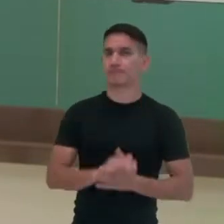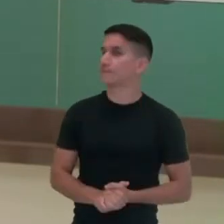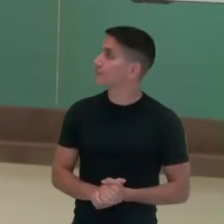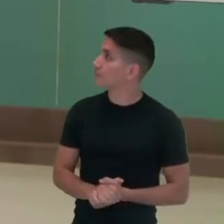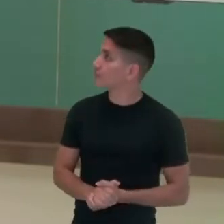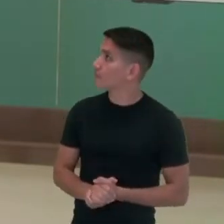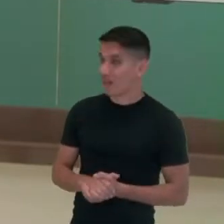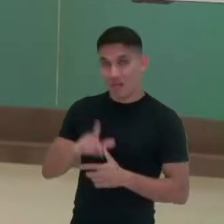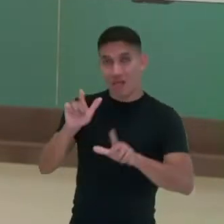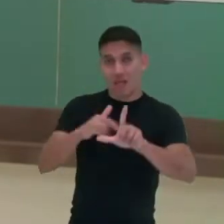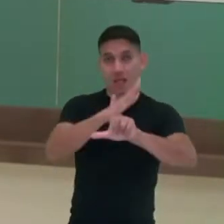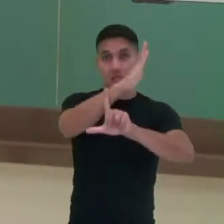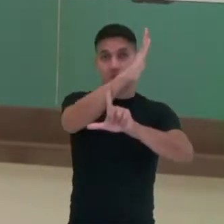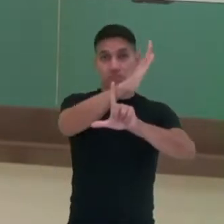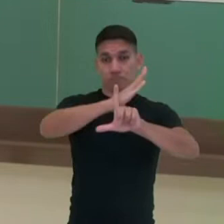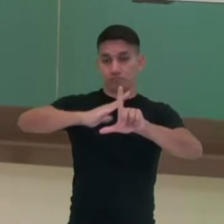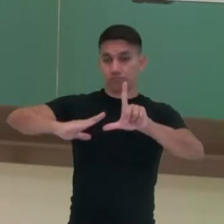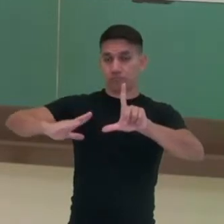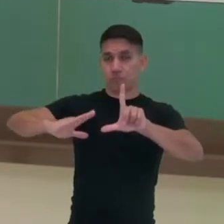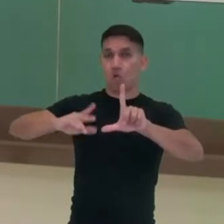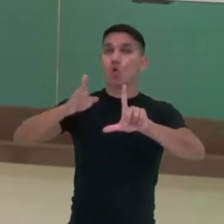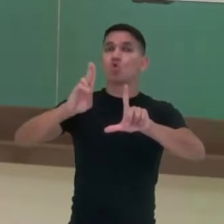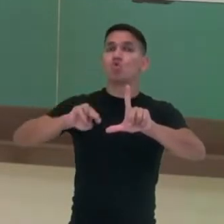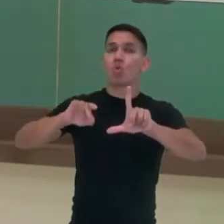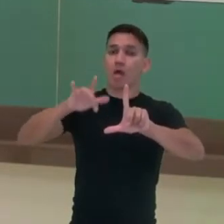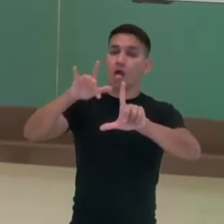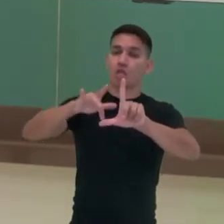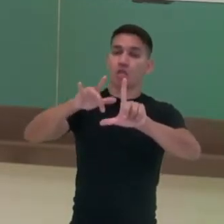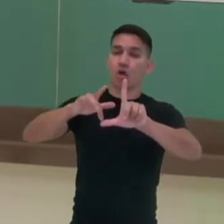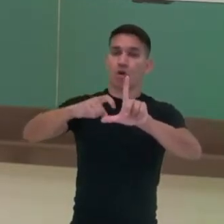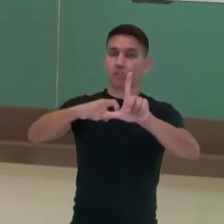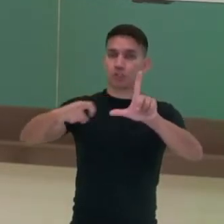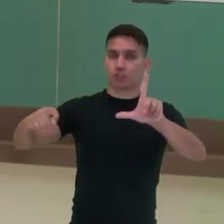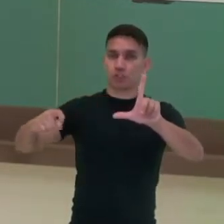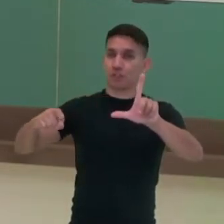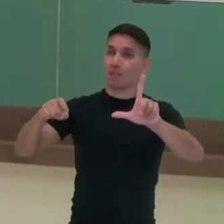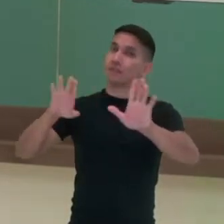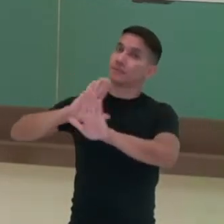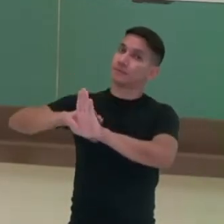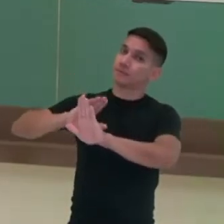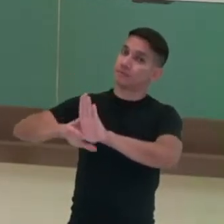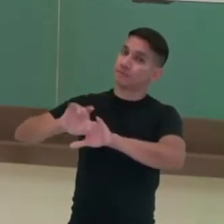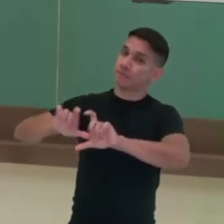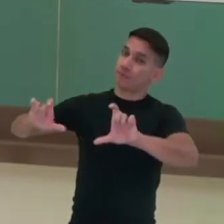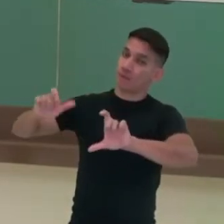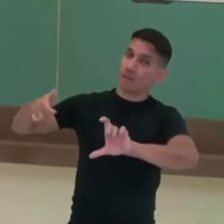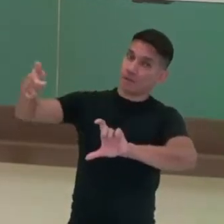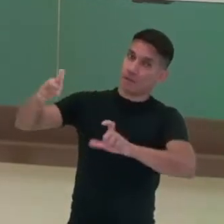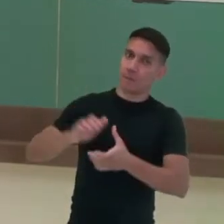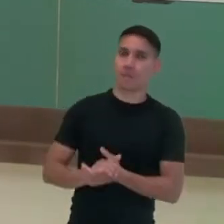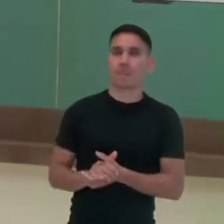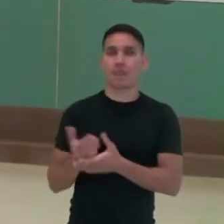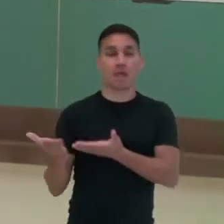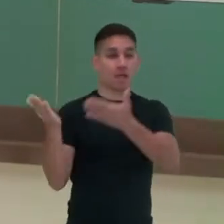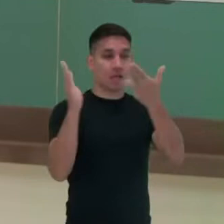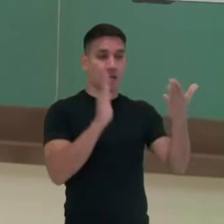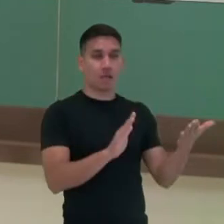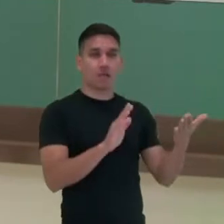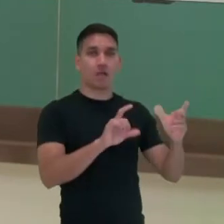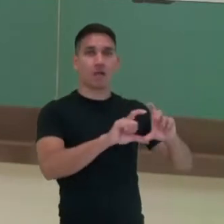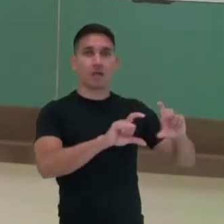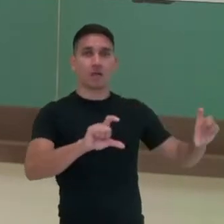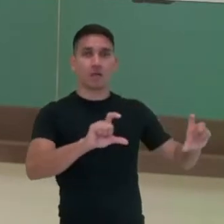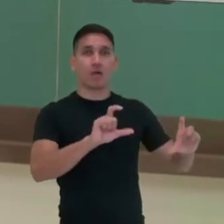é decrescente, nunca vai encostar no eixo do x. Agora vamos olhar para a